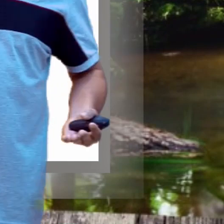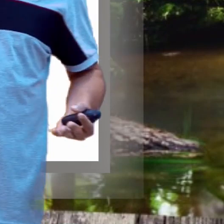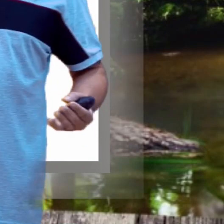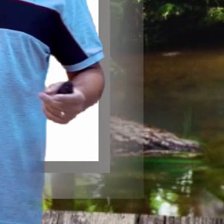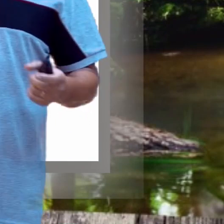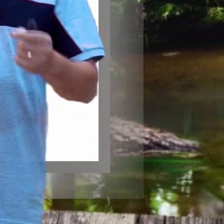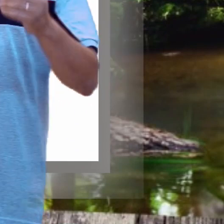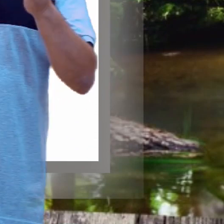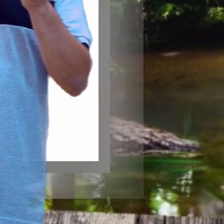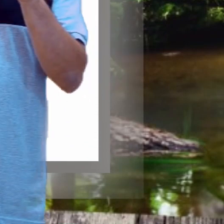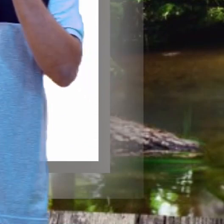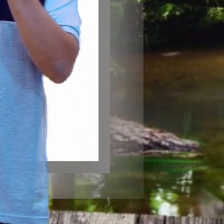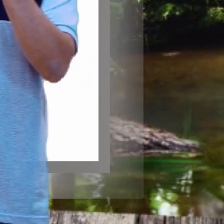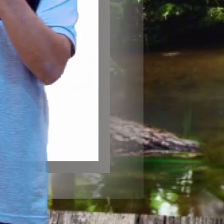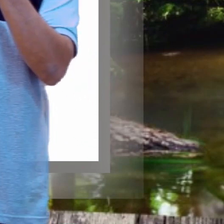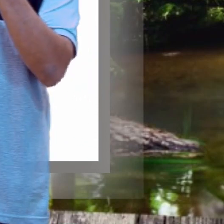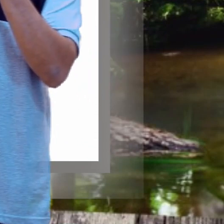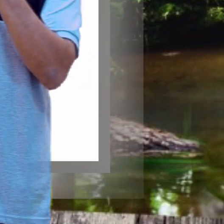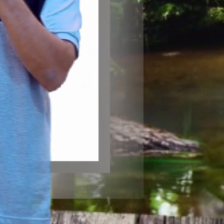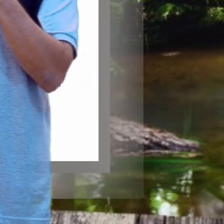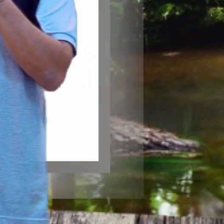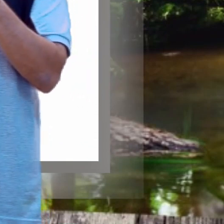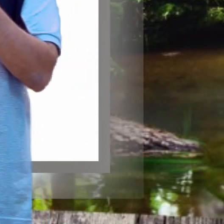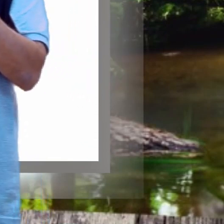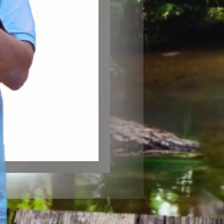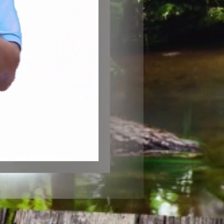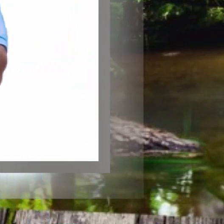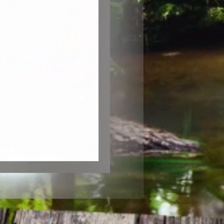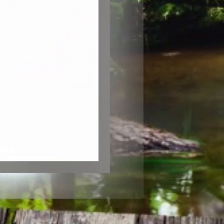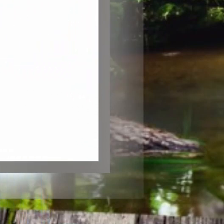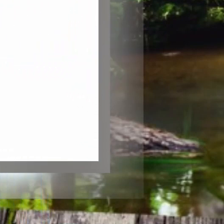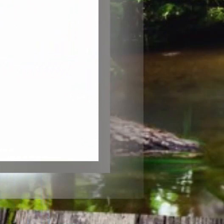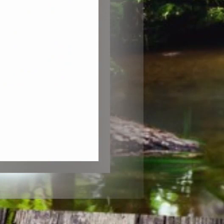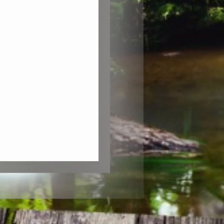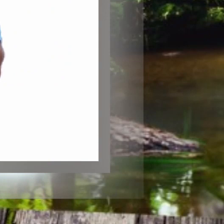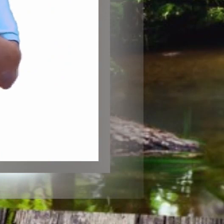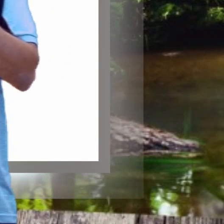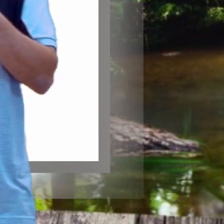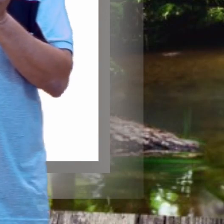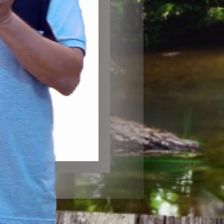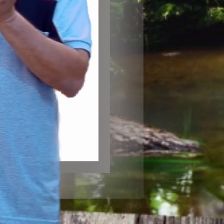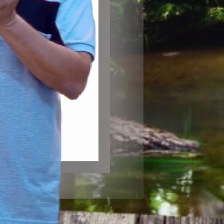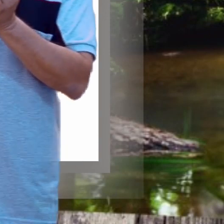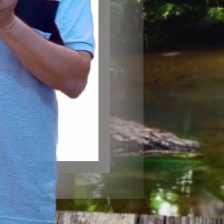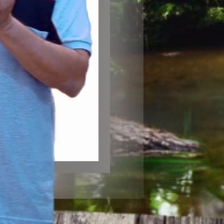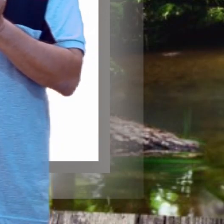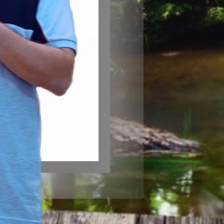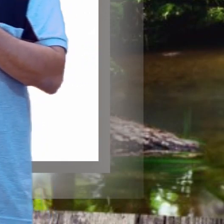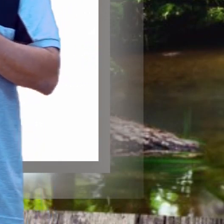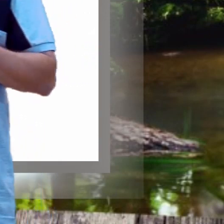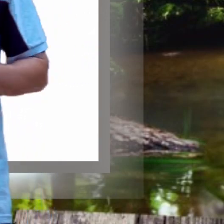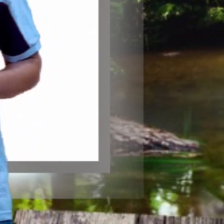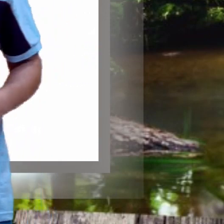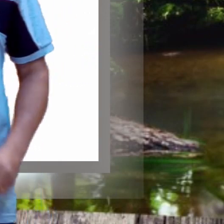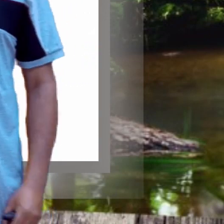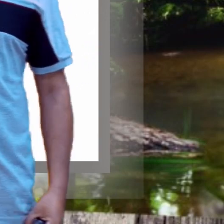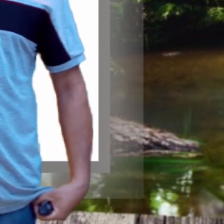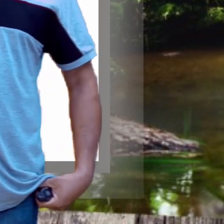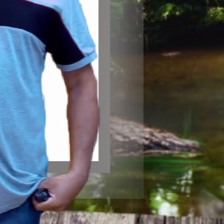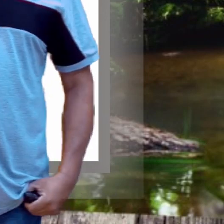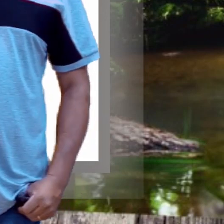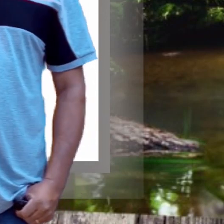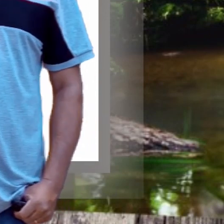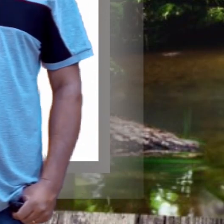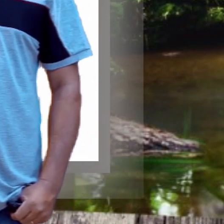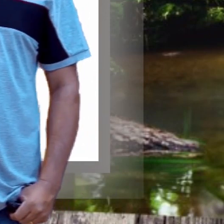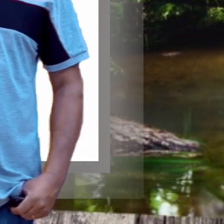de tecidos no nosso organismo. Então uma célula precisa estar ligada à outra. Lembra uma vez que eu falei sobre o muro? Que o muro ele é